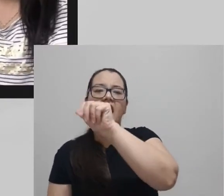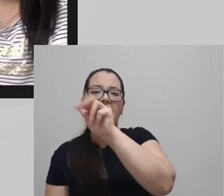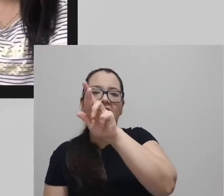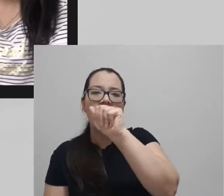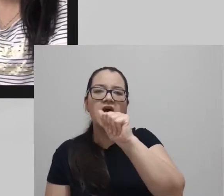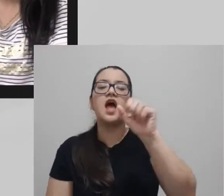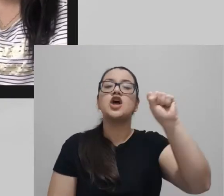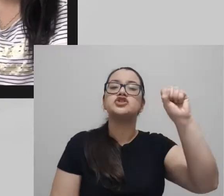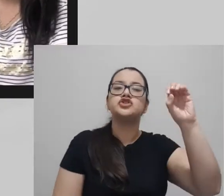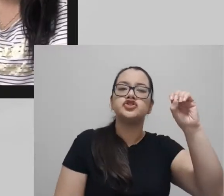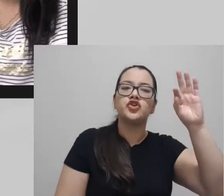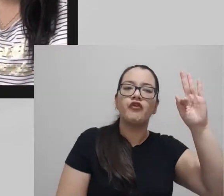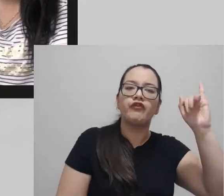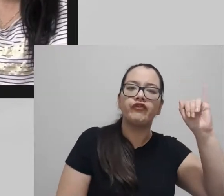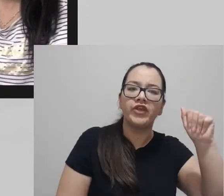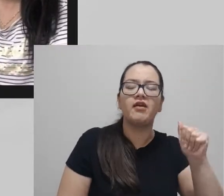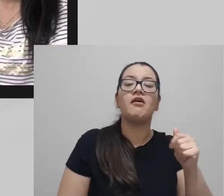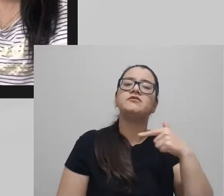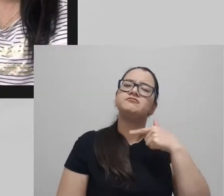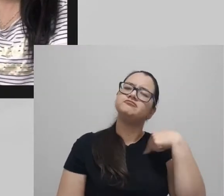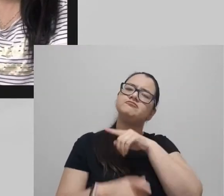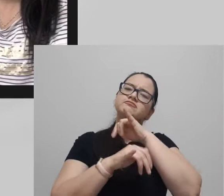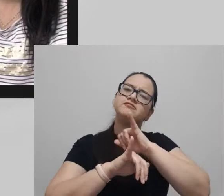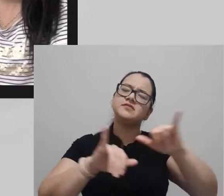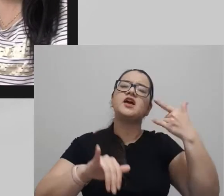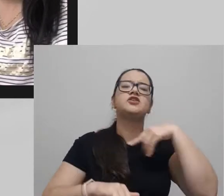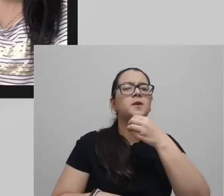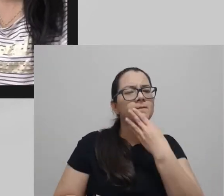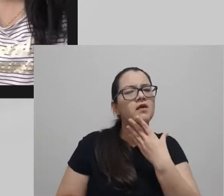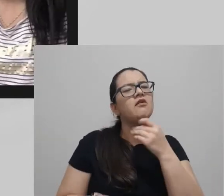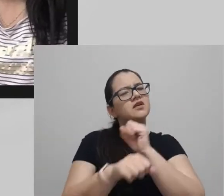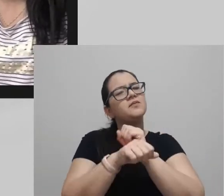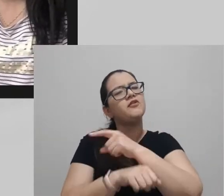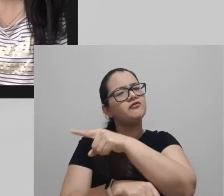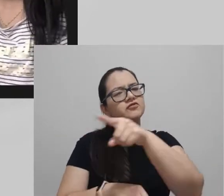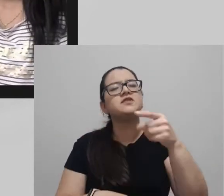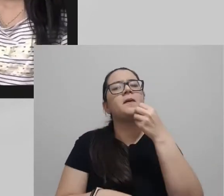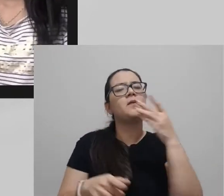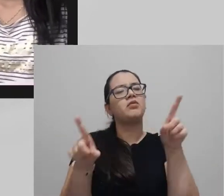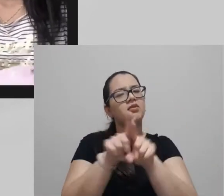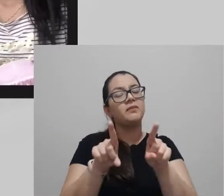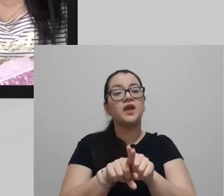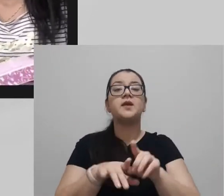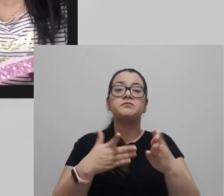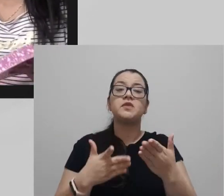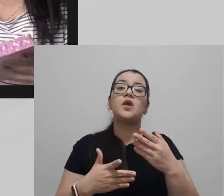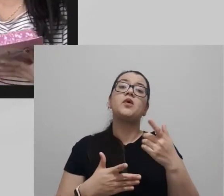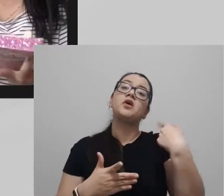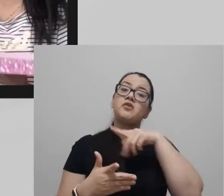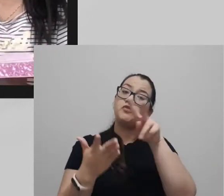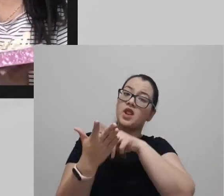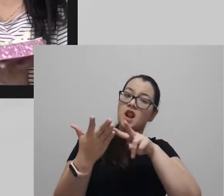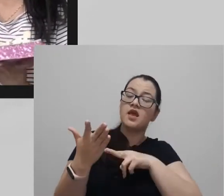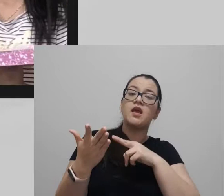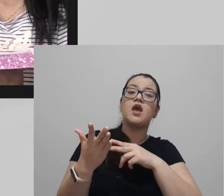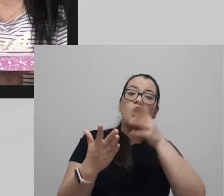todos bem e esperamos que vocês estejam também. Para que não fique só nas minhas palavras, vamos ler uma palavra que se encontra lá no livro